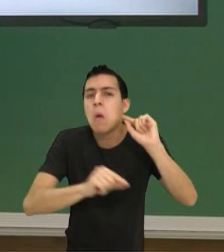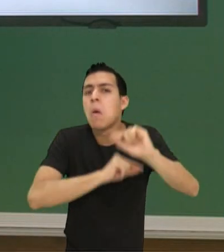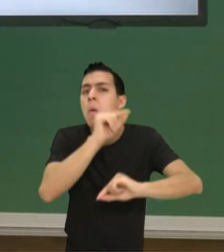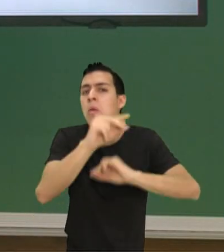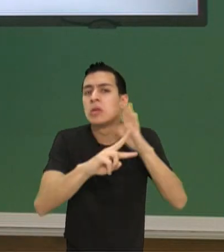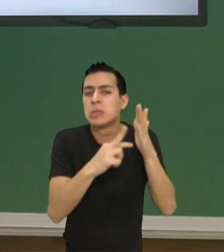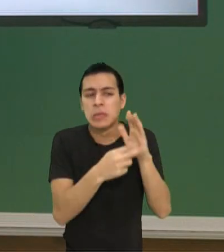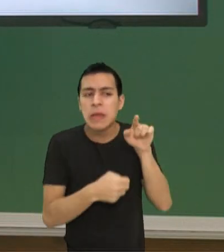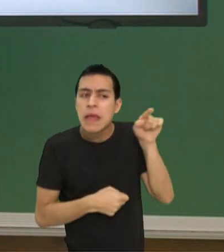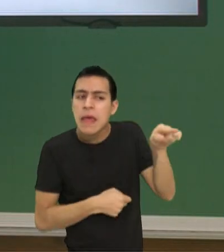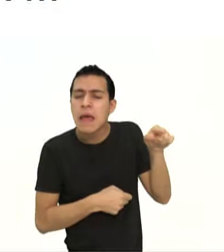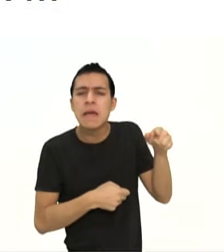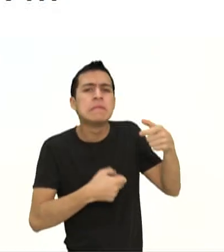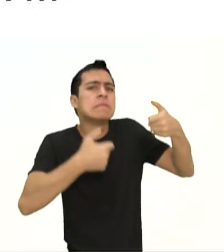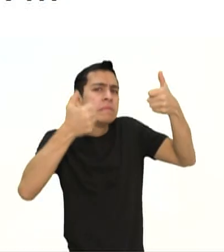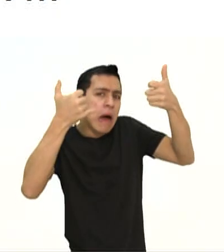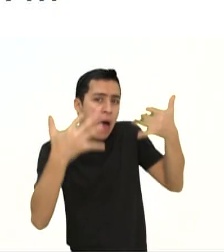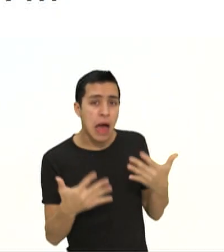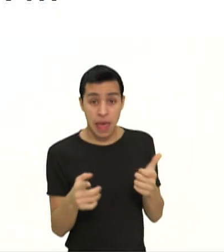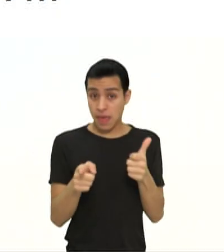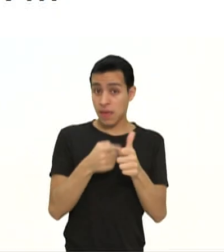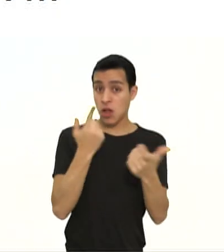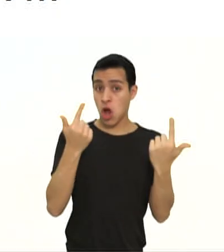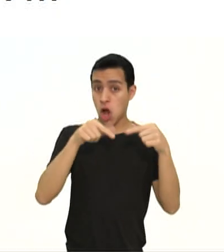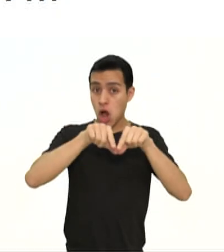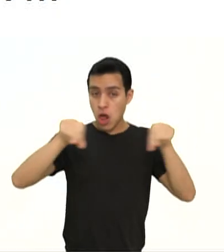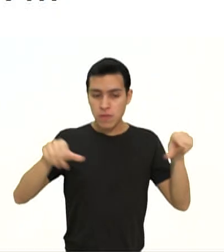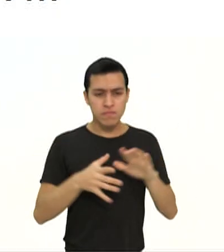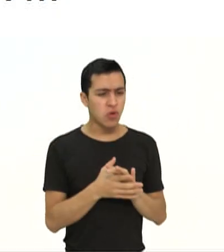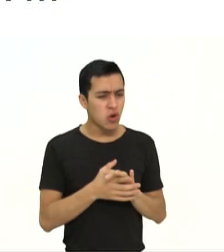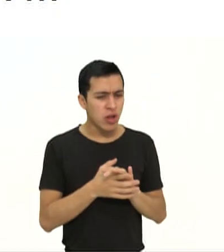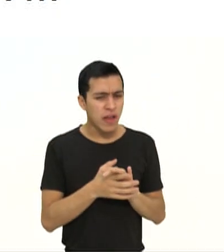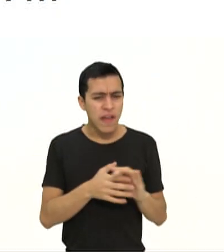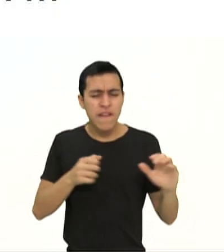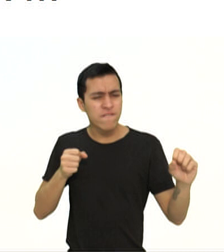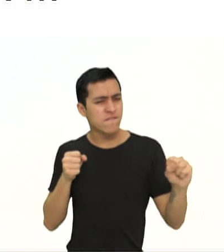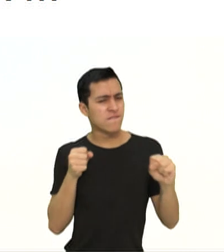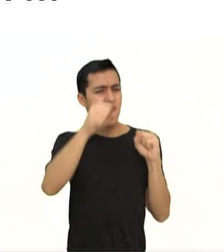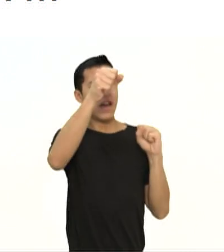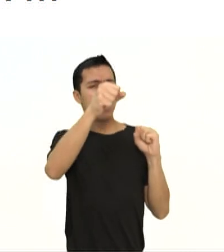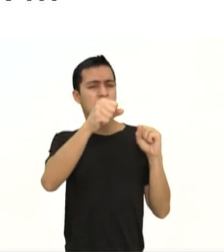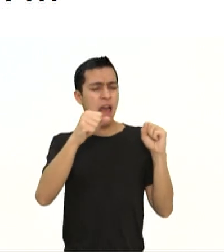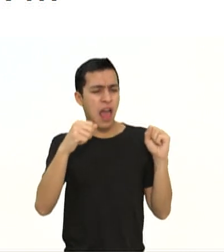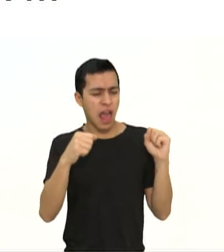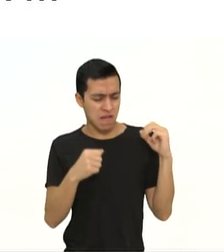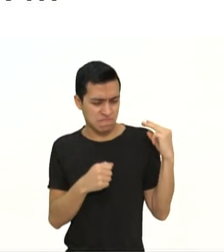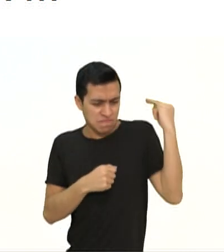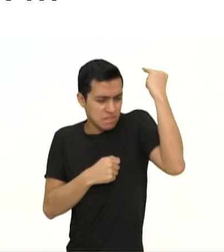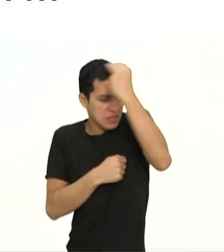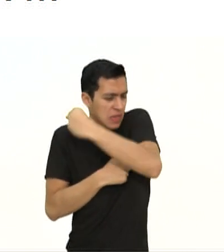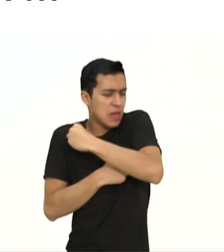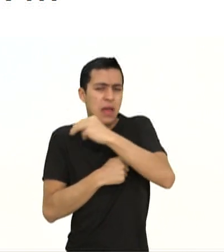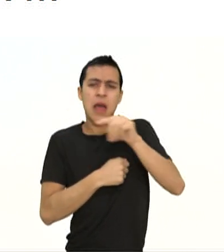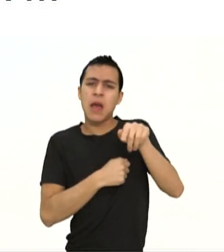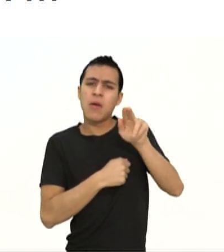estava falando. Primeira frase, viva a Virgem de Guadalupe. Se a gente parar para pensar, ele